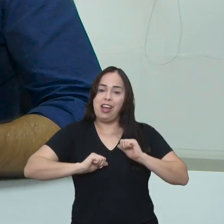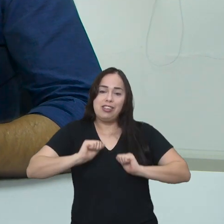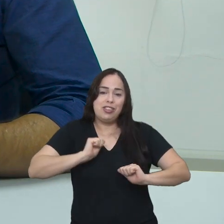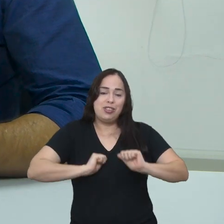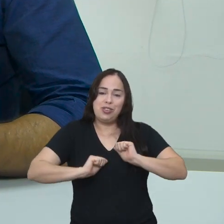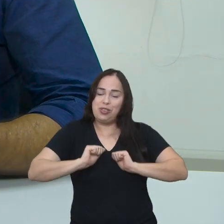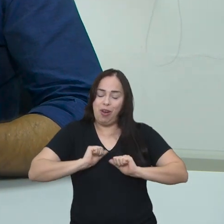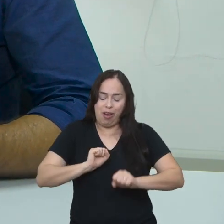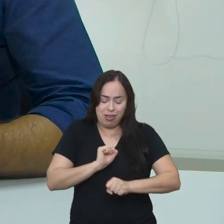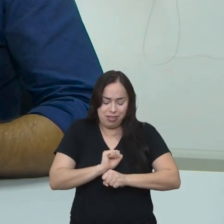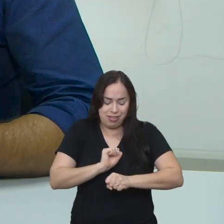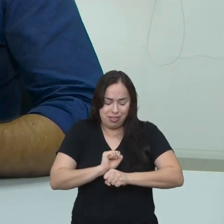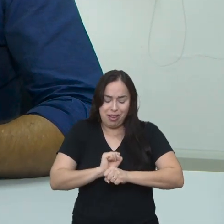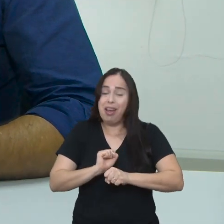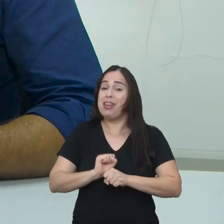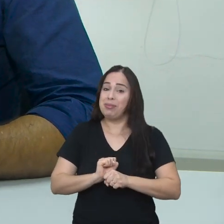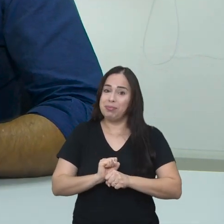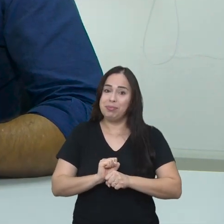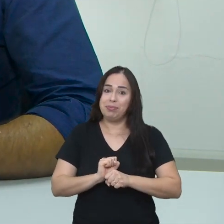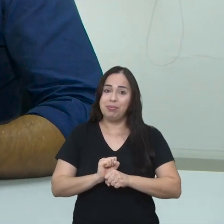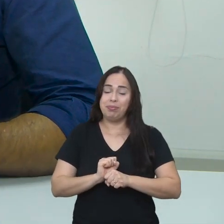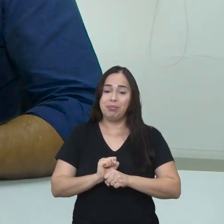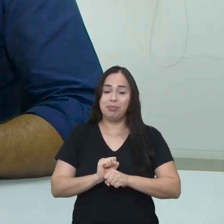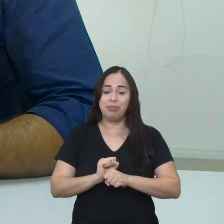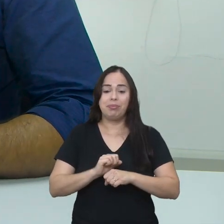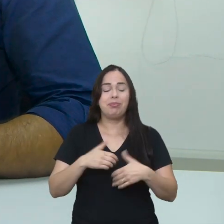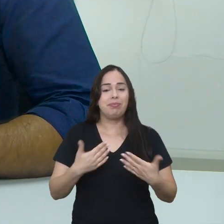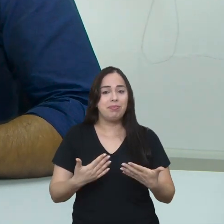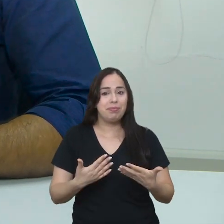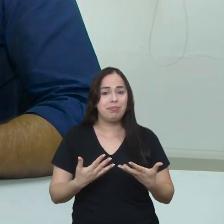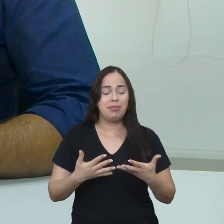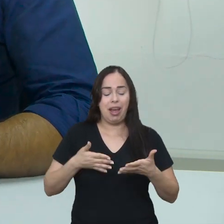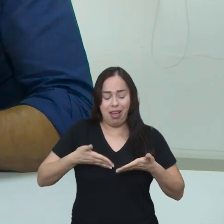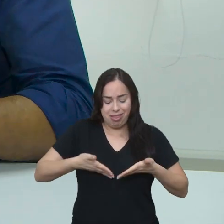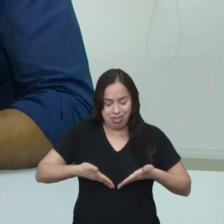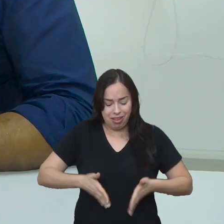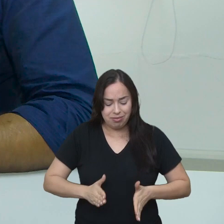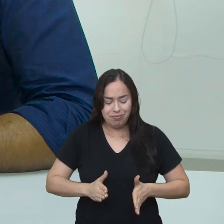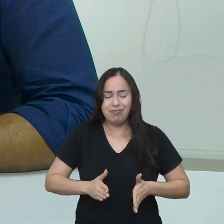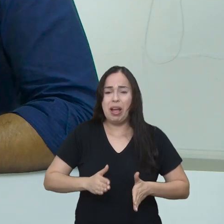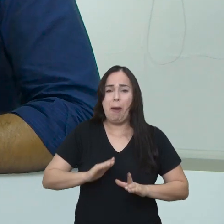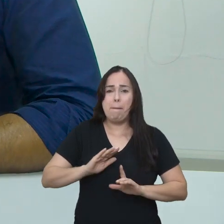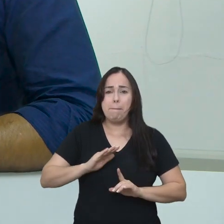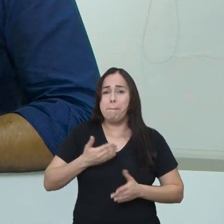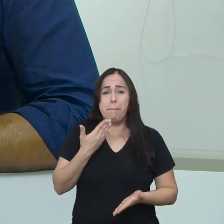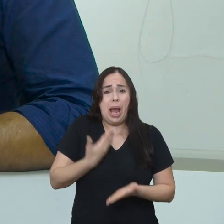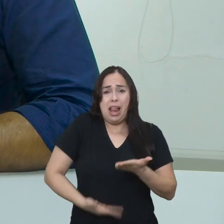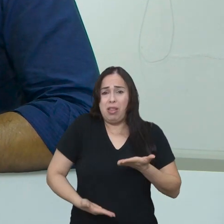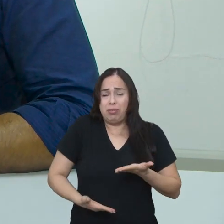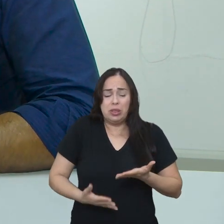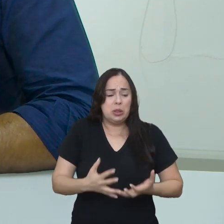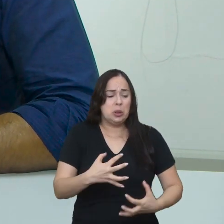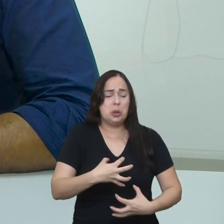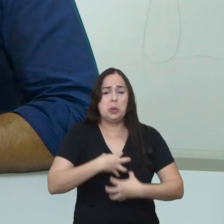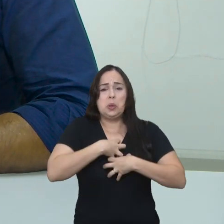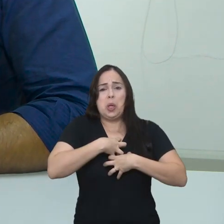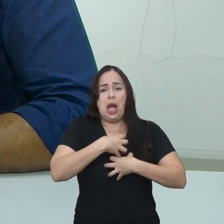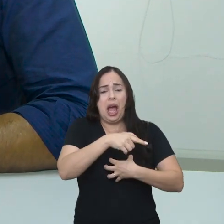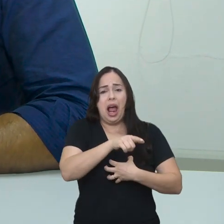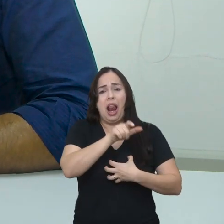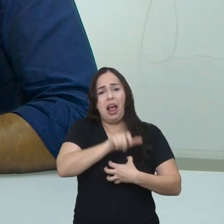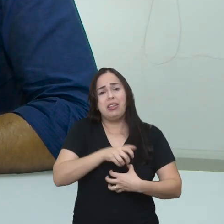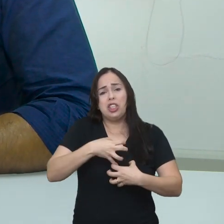assim ansiosa por chegar né aquela criança e aí essa perda